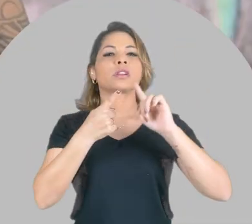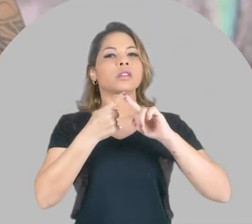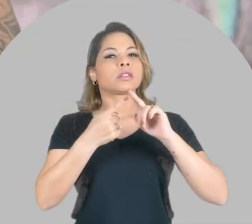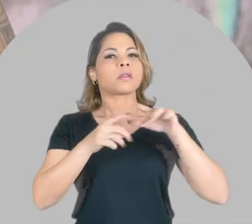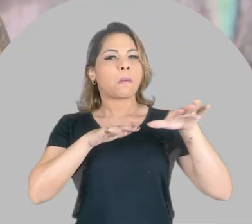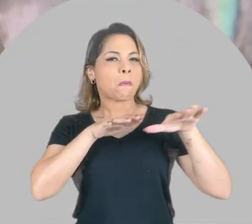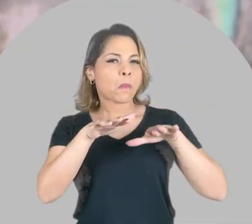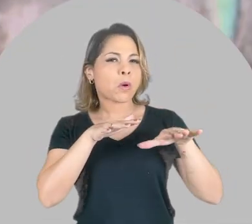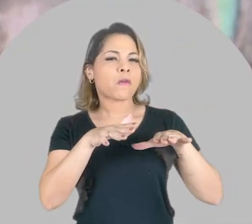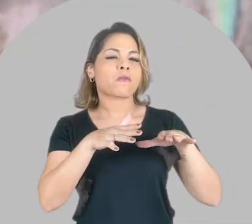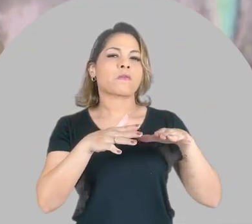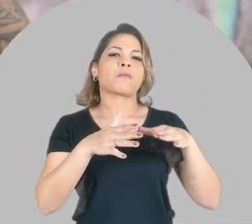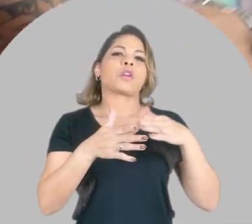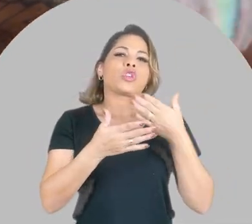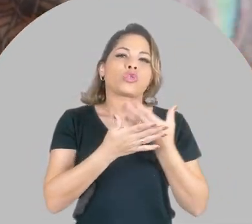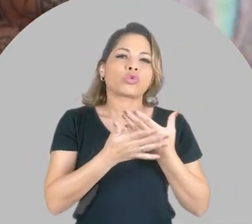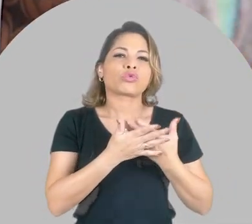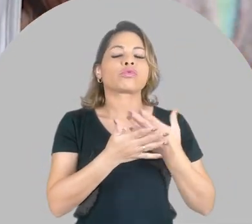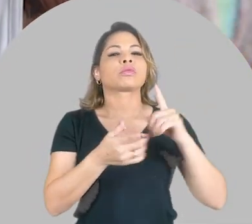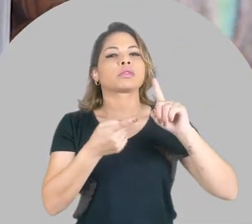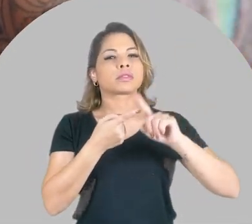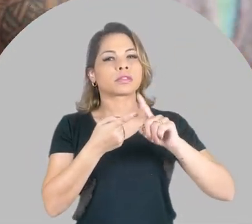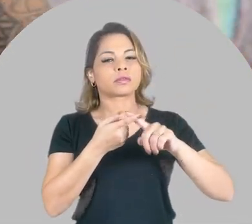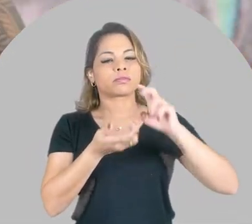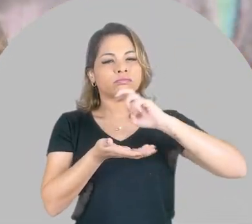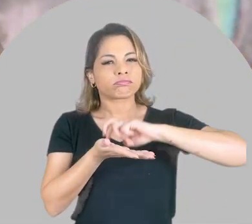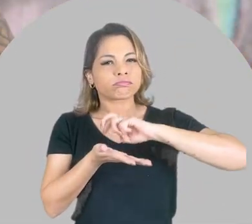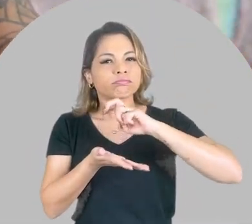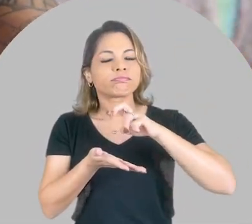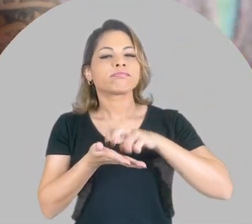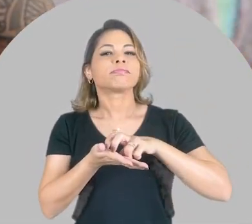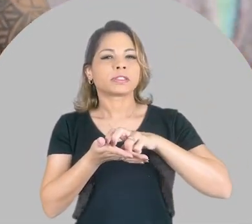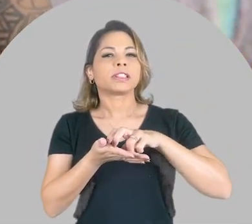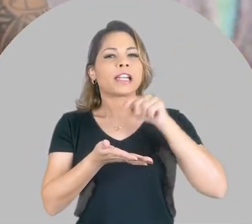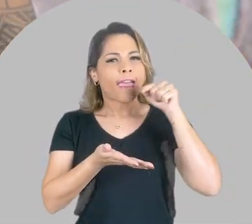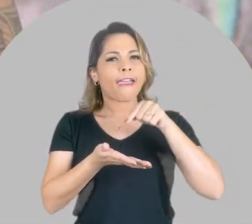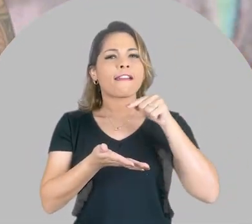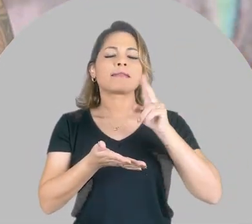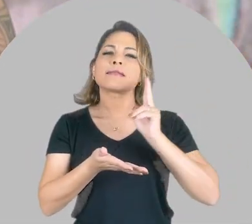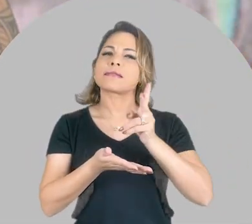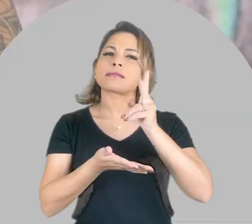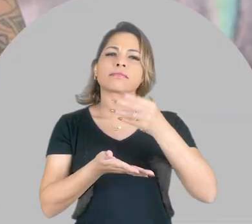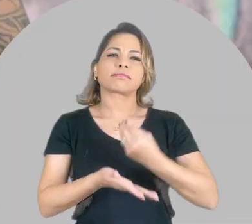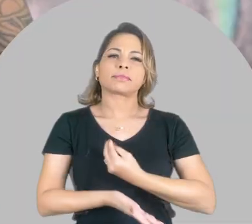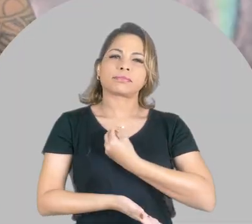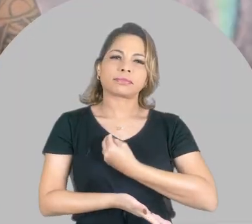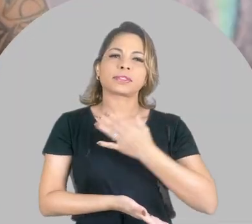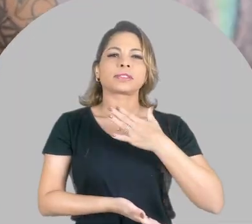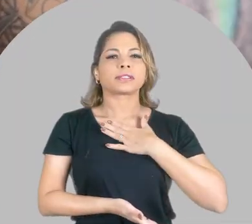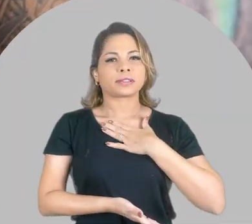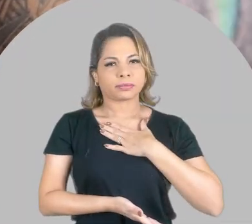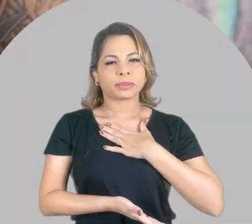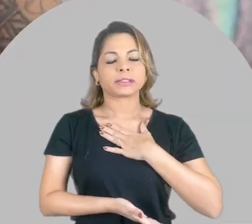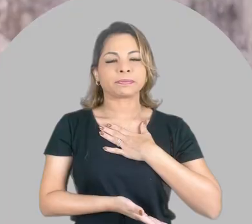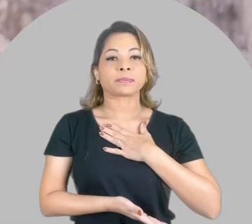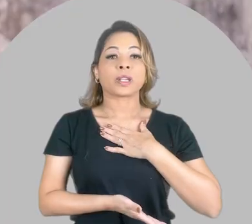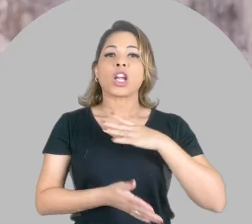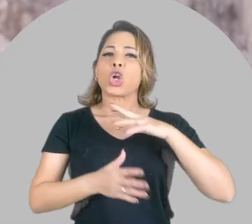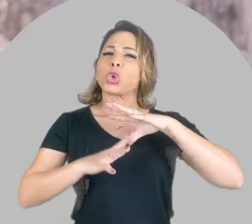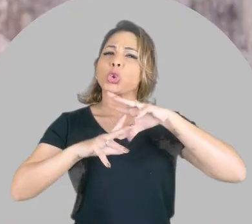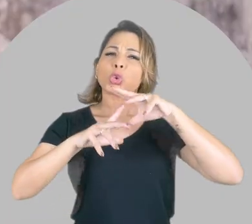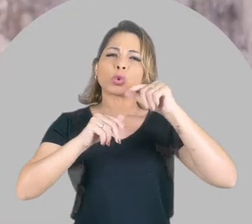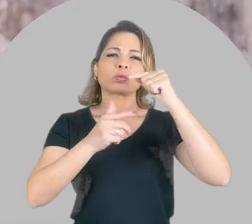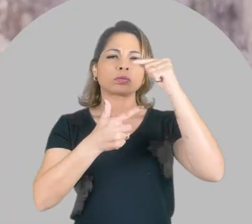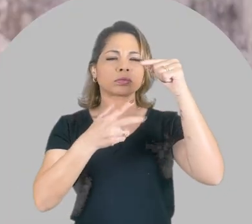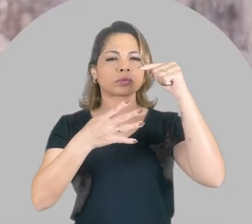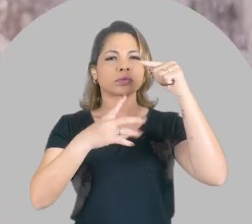fui do movimento estudantil e do movimento hip hop, movimento de gueto e movimento hip hop. Então o hip hop ele sempre esteve presente na minha vida. De todos